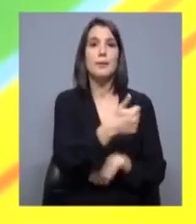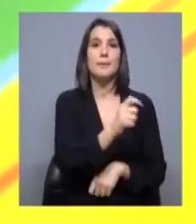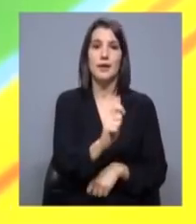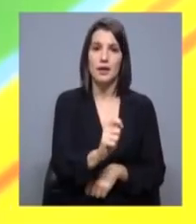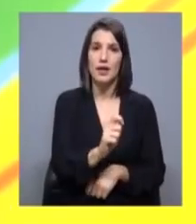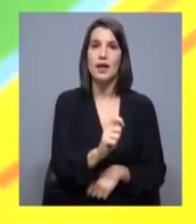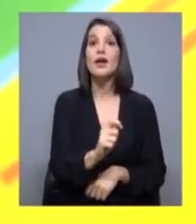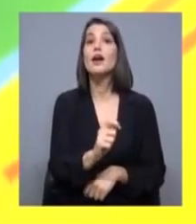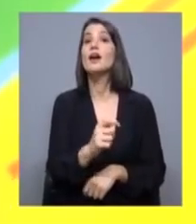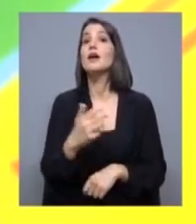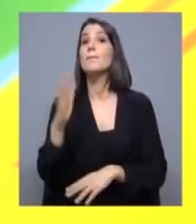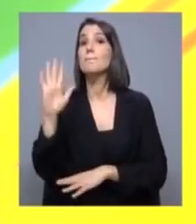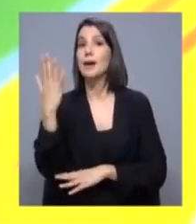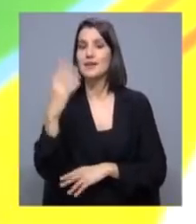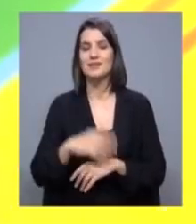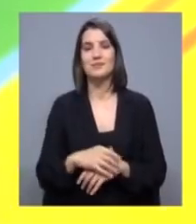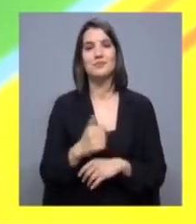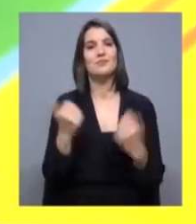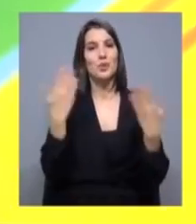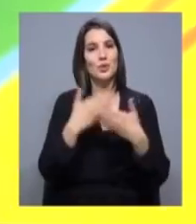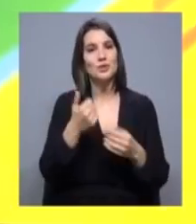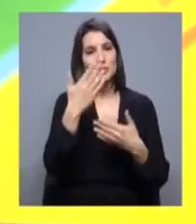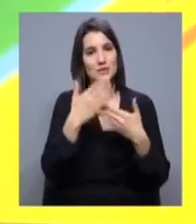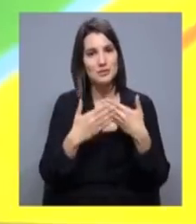blocos que ficou o pano tem uma boa noite boa semana e aí